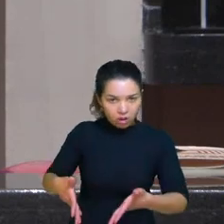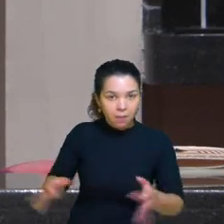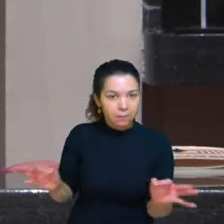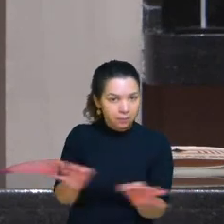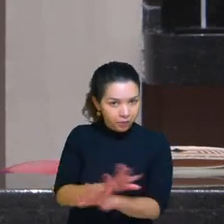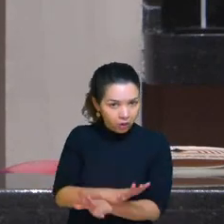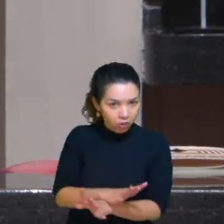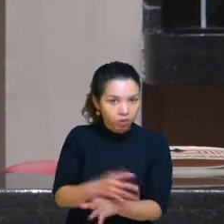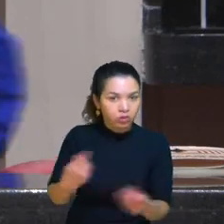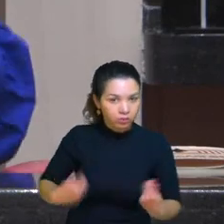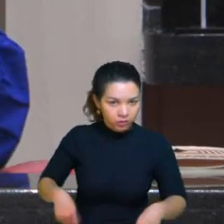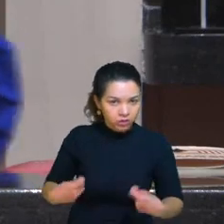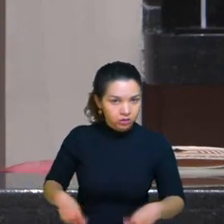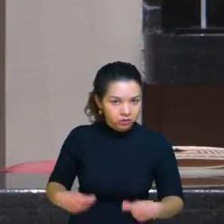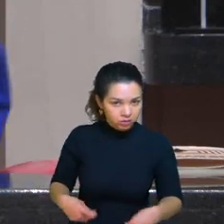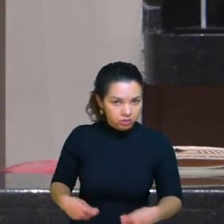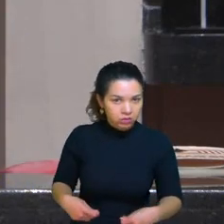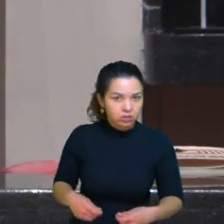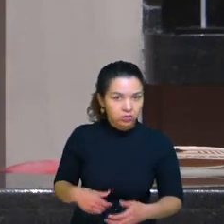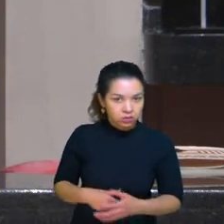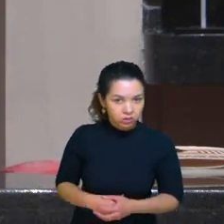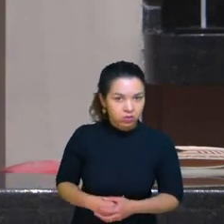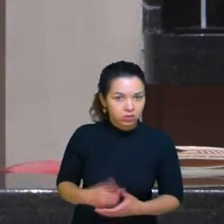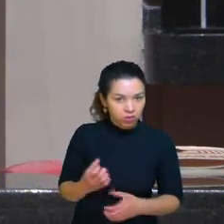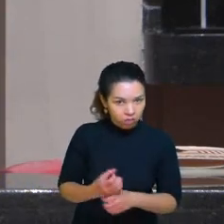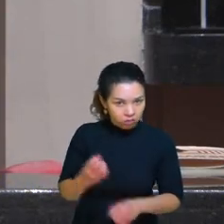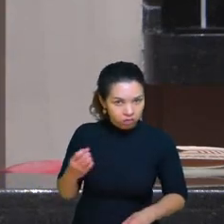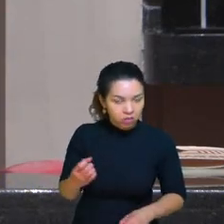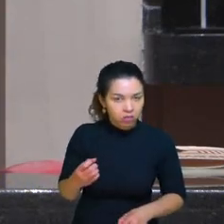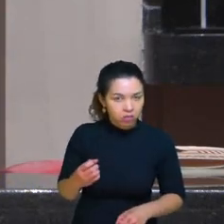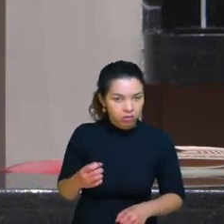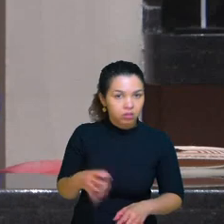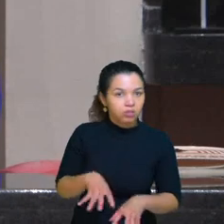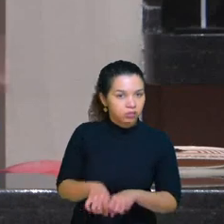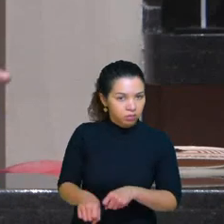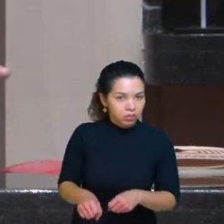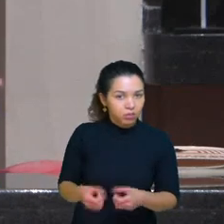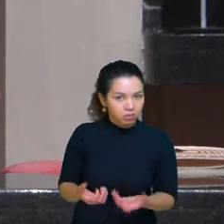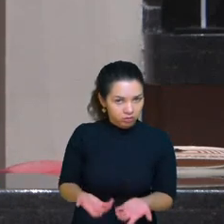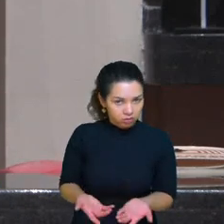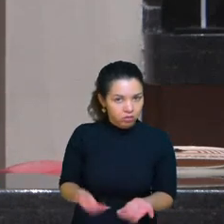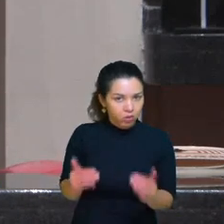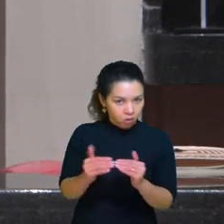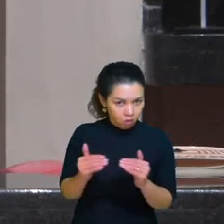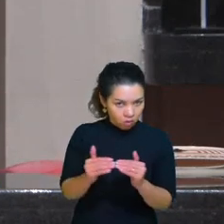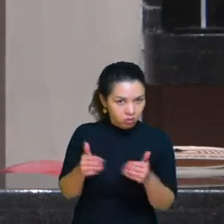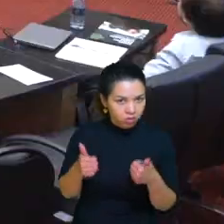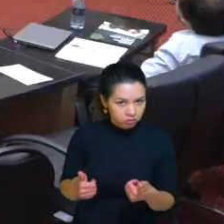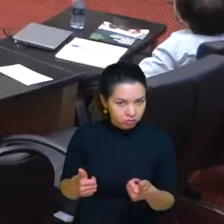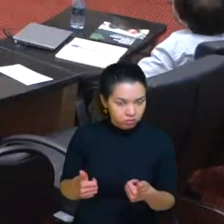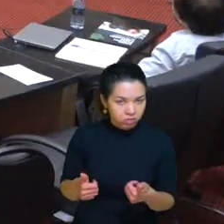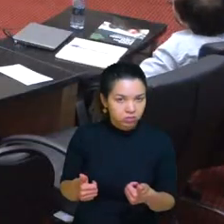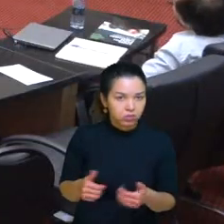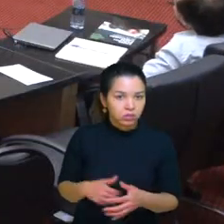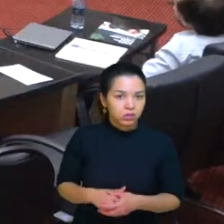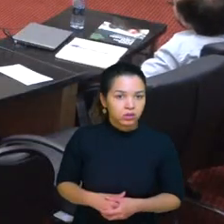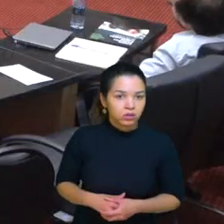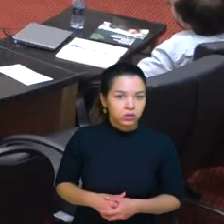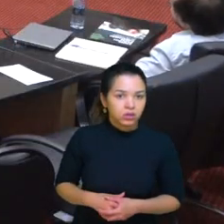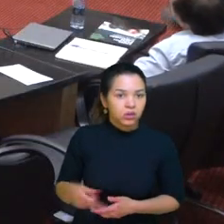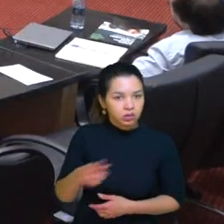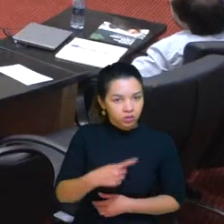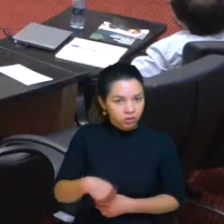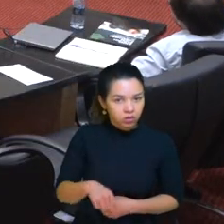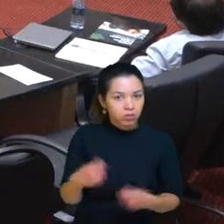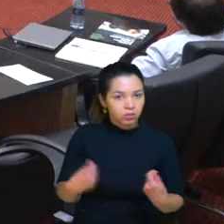que Ele tem o seu canudo seu diploma temos acordo nisso temos mas nós também temos que ter